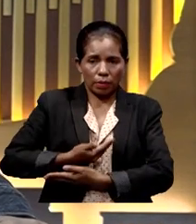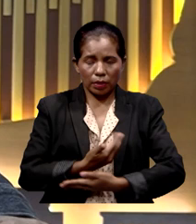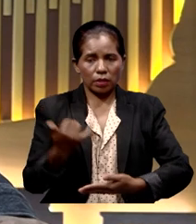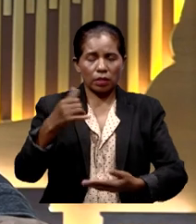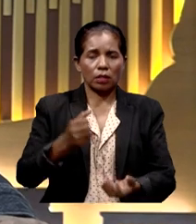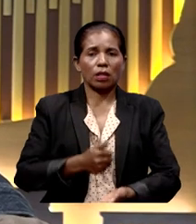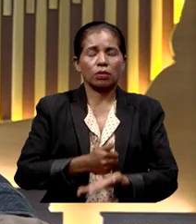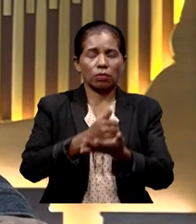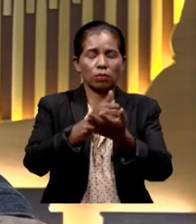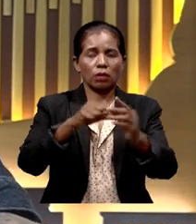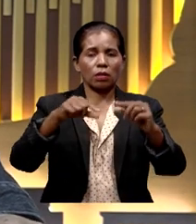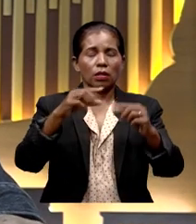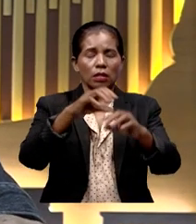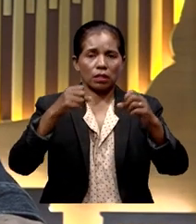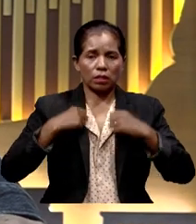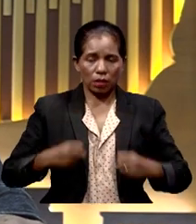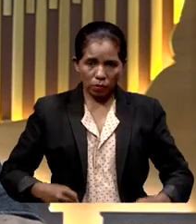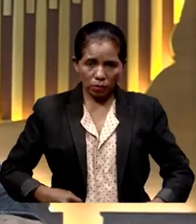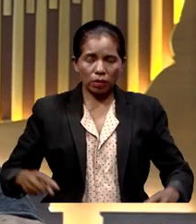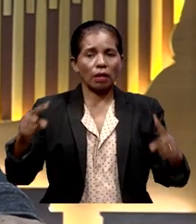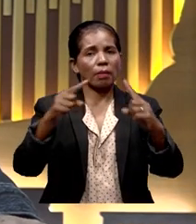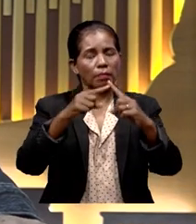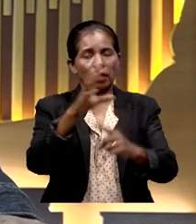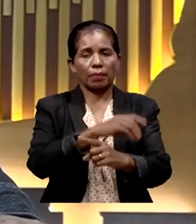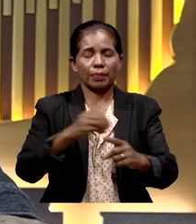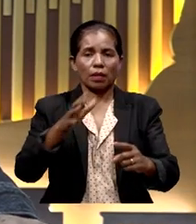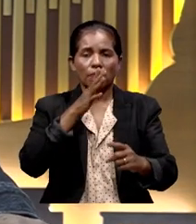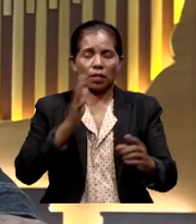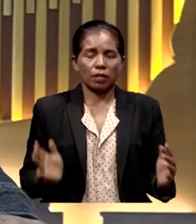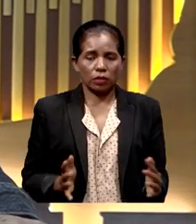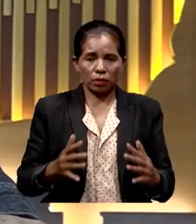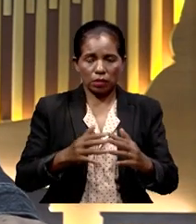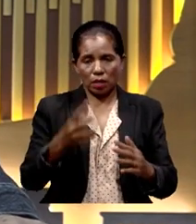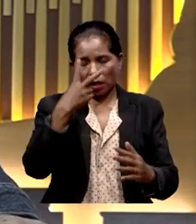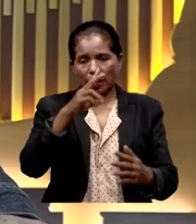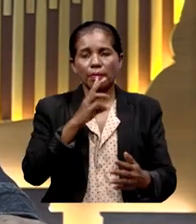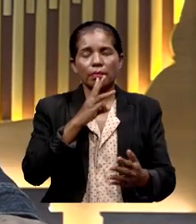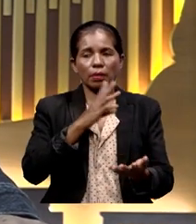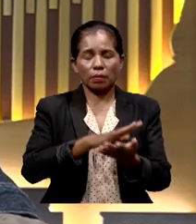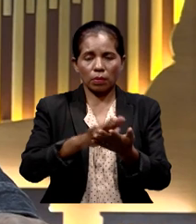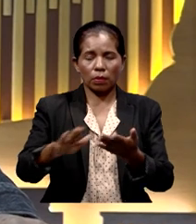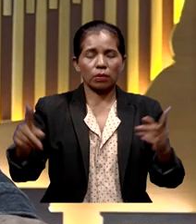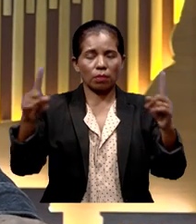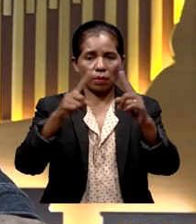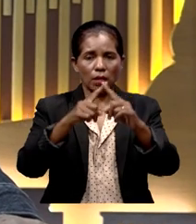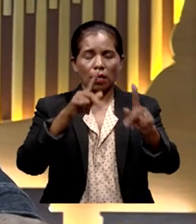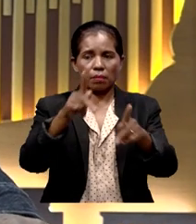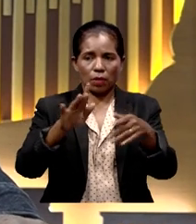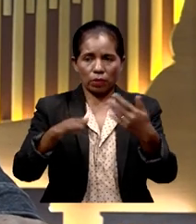saúde de Aglio, e não isso em rua Sira. Haré bemos ba comunidade sero todo.